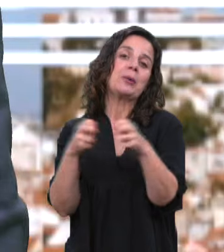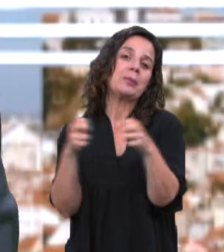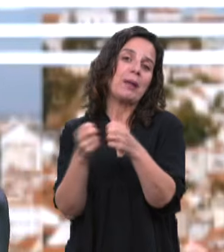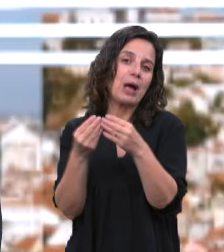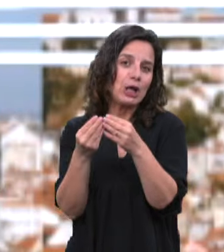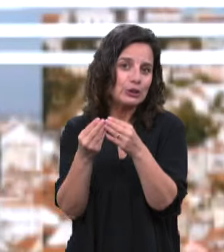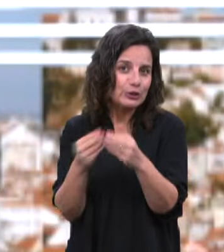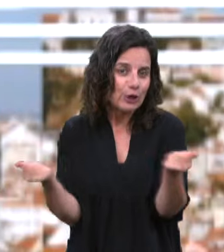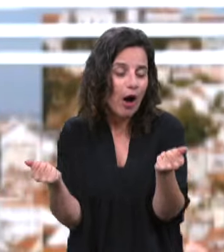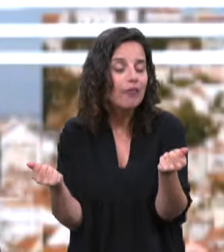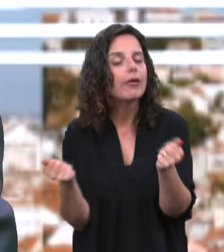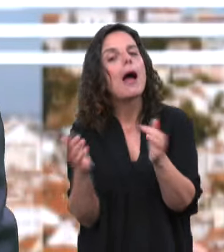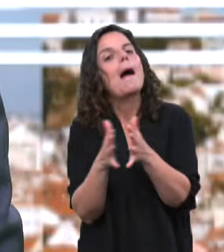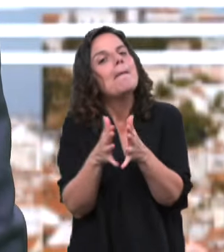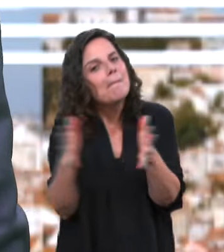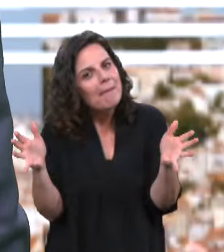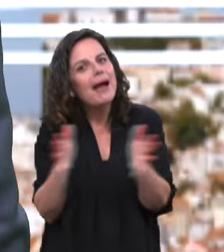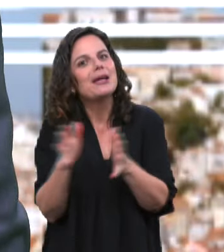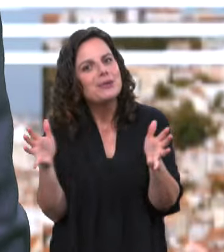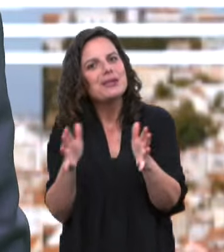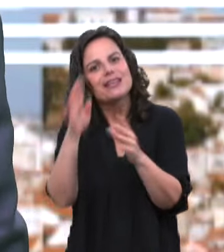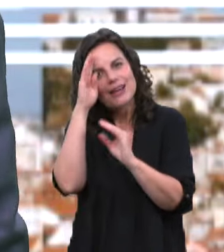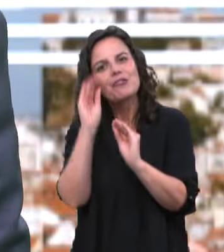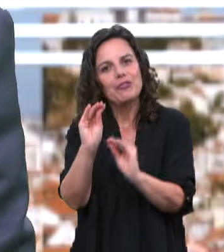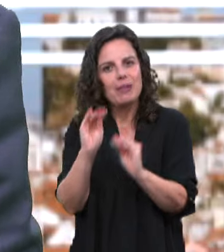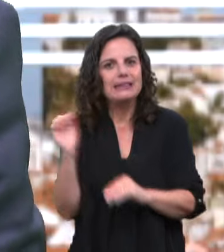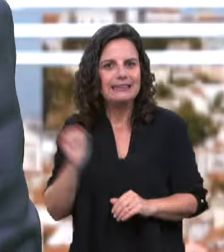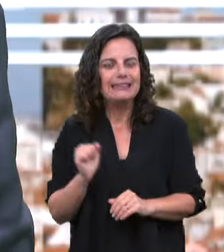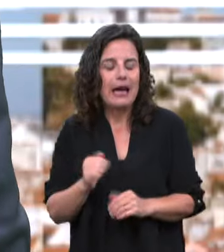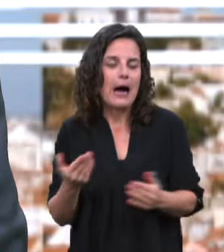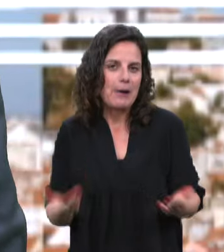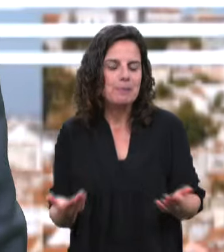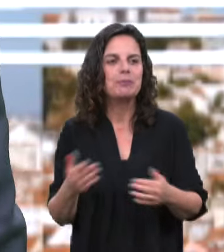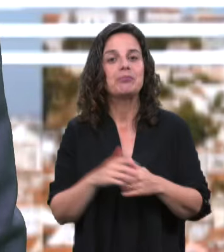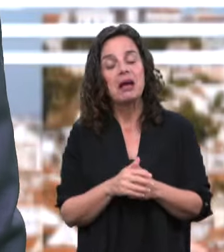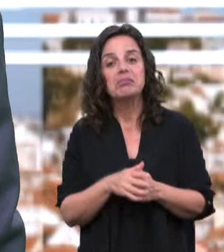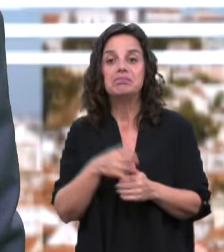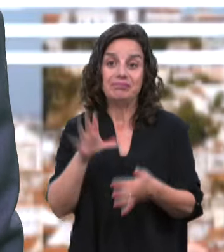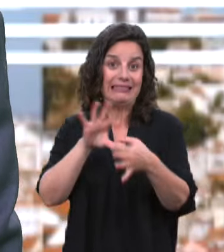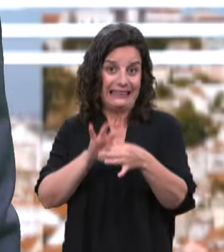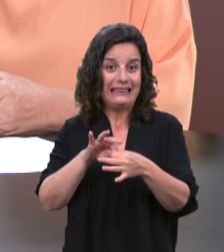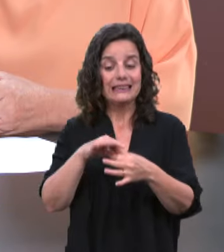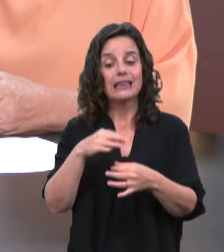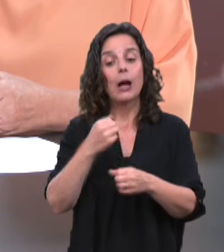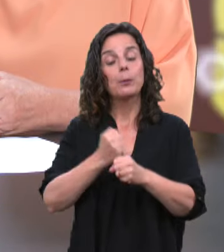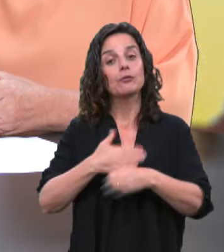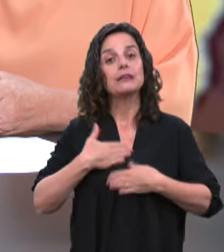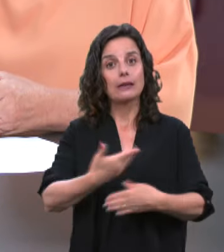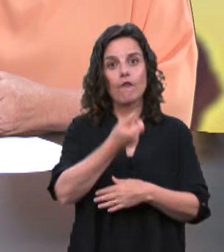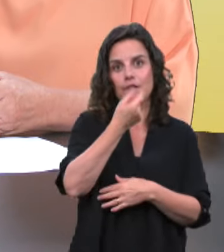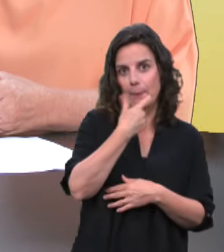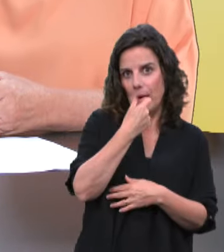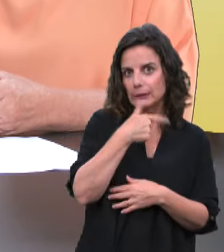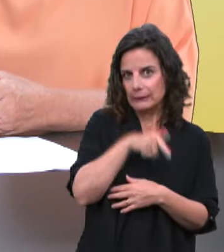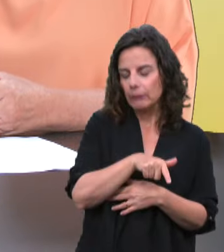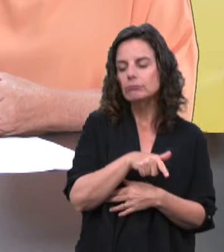problema na grande maioria das formações. E se nós falarmos da profissão farmacêutica e se falarmos de